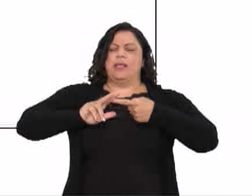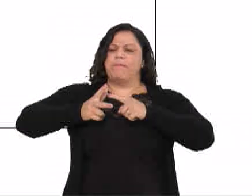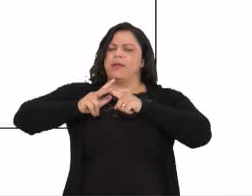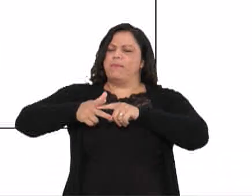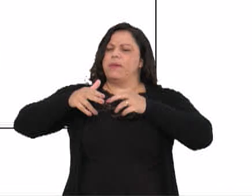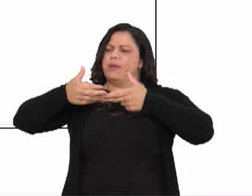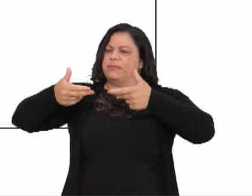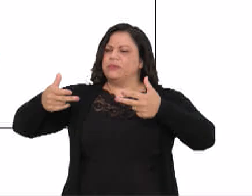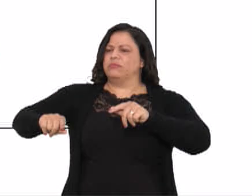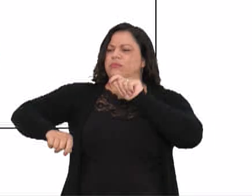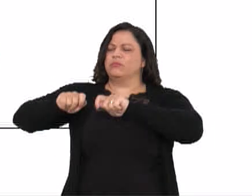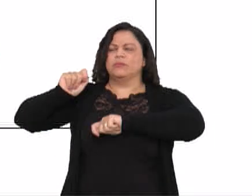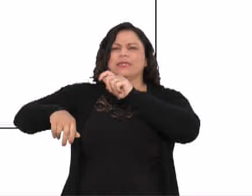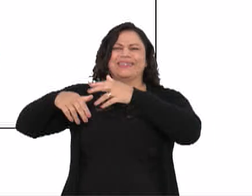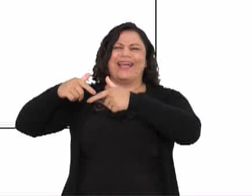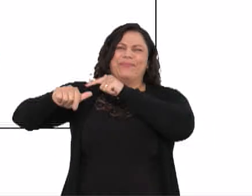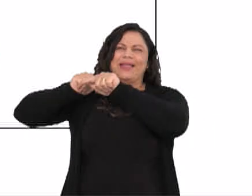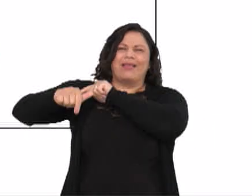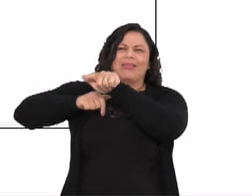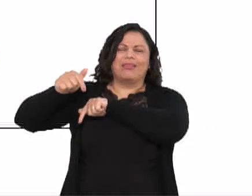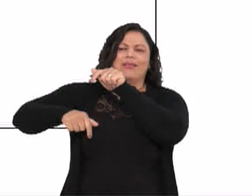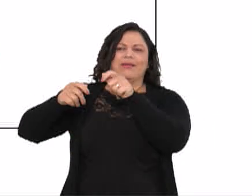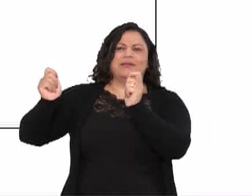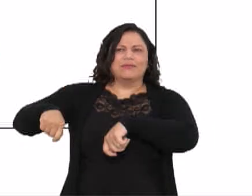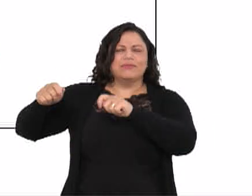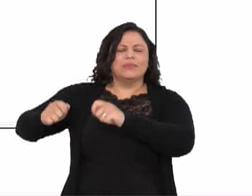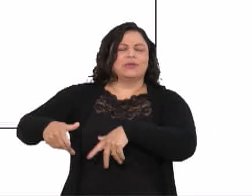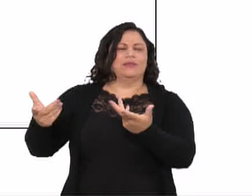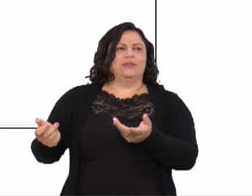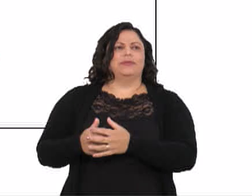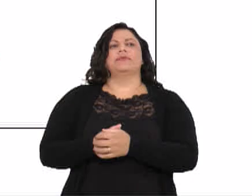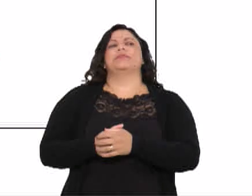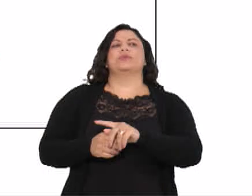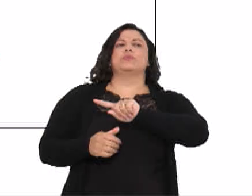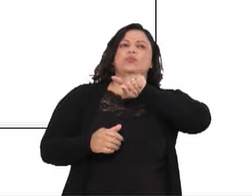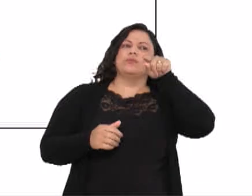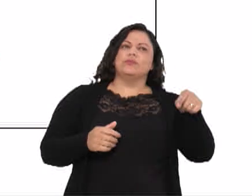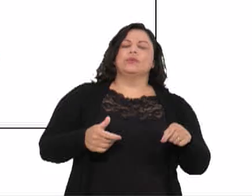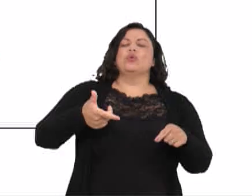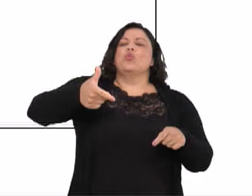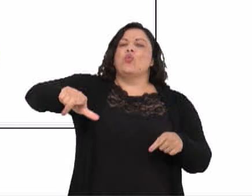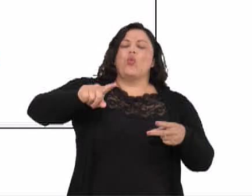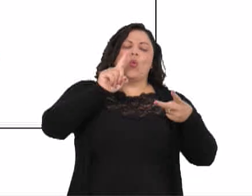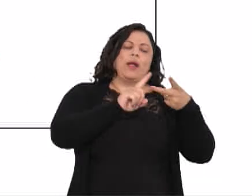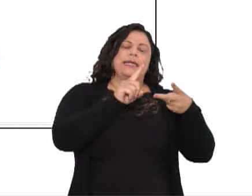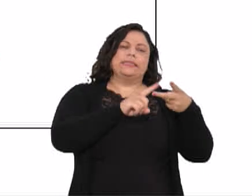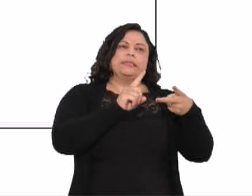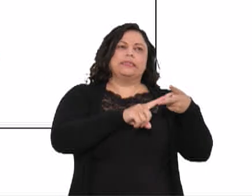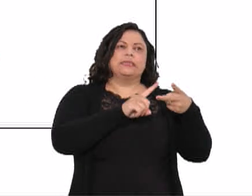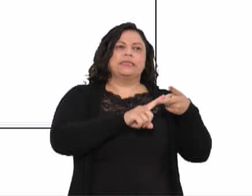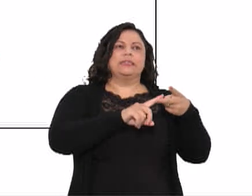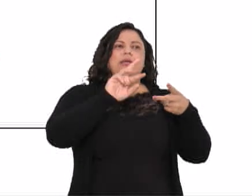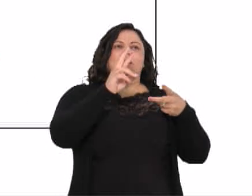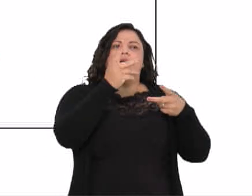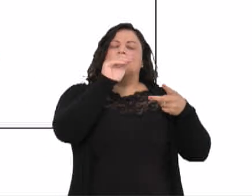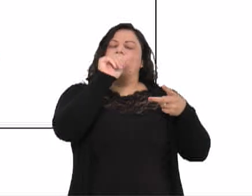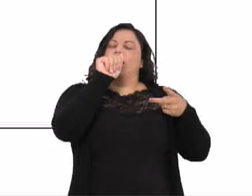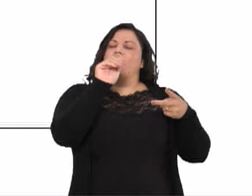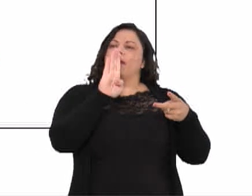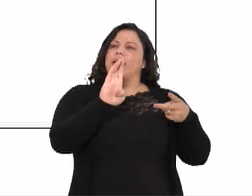produtivas. E o Habermas? O Habermas relacionou ciência, tecnologia